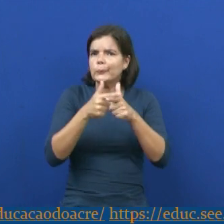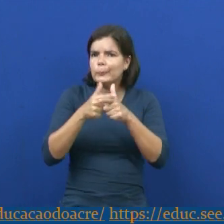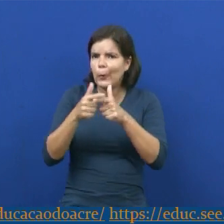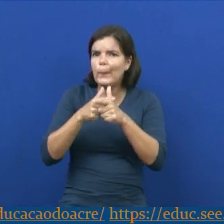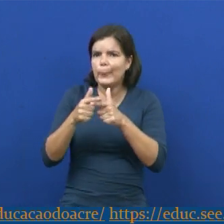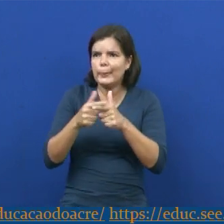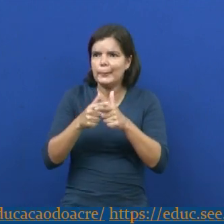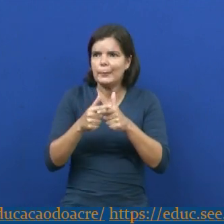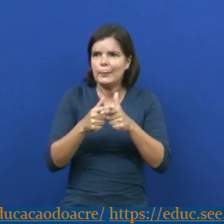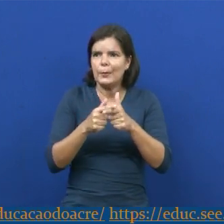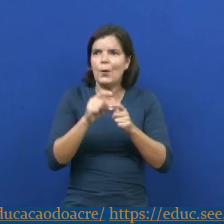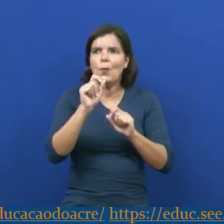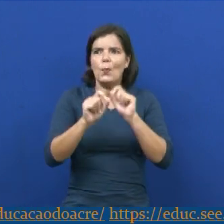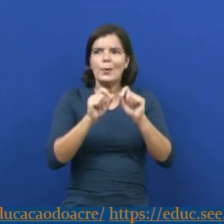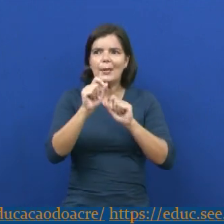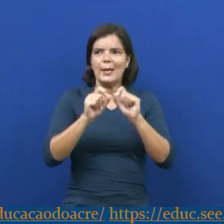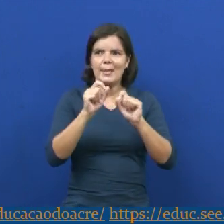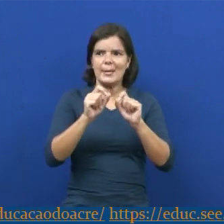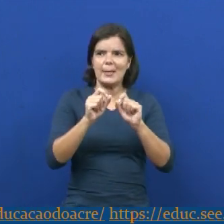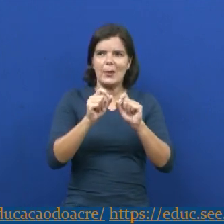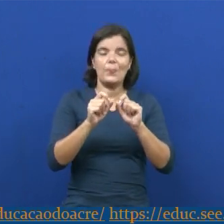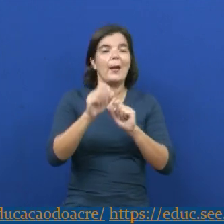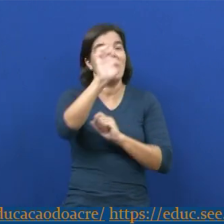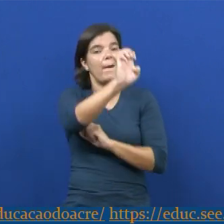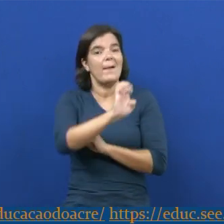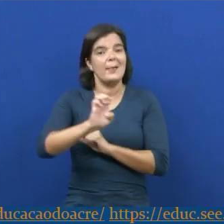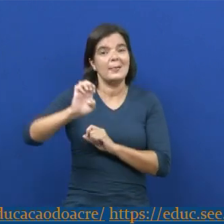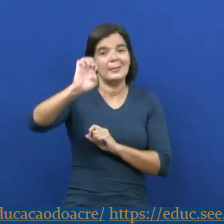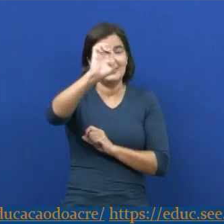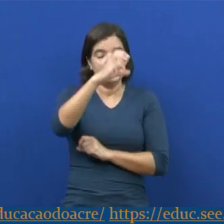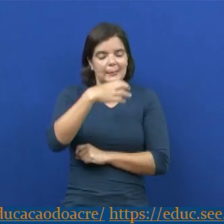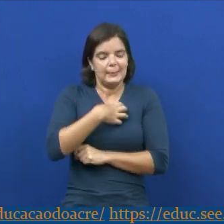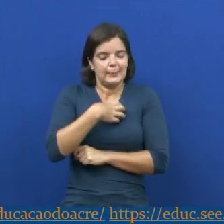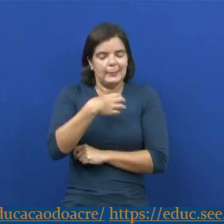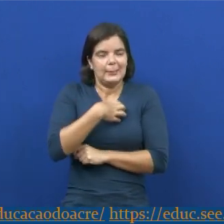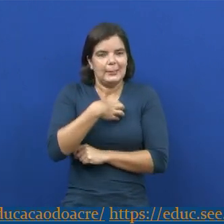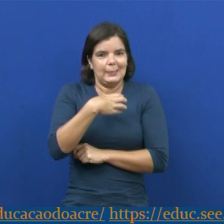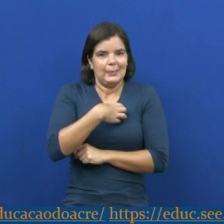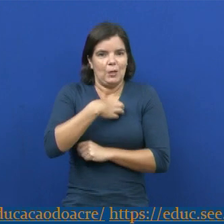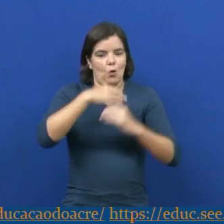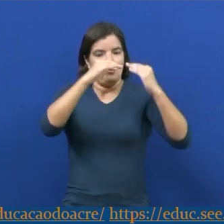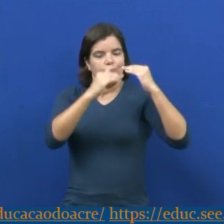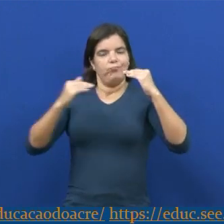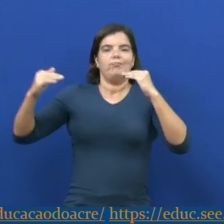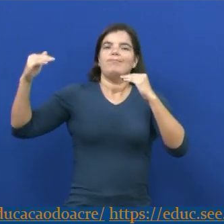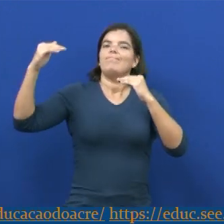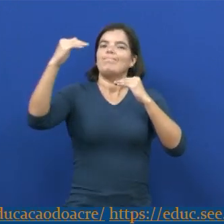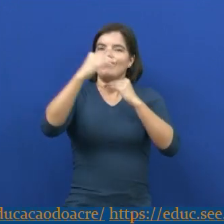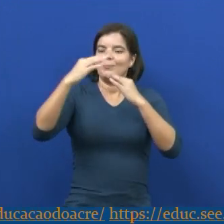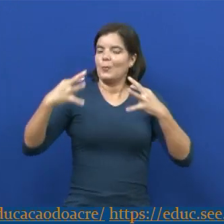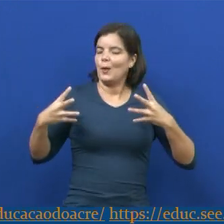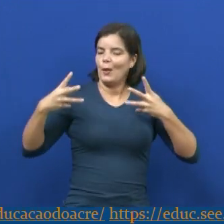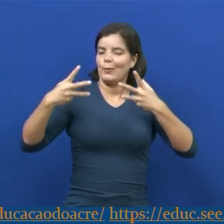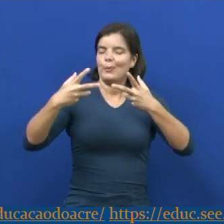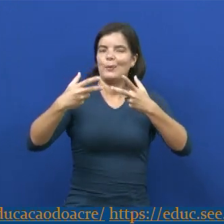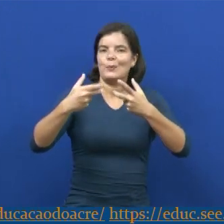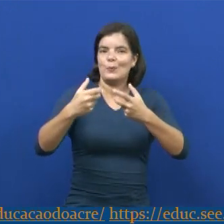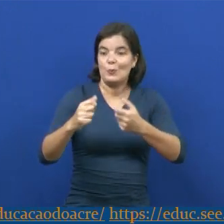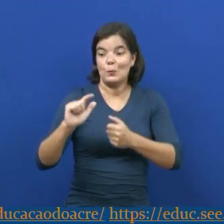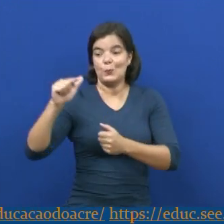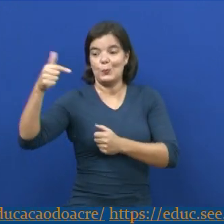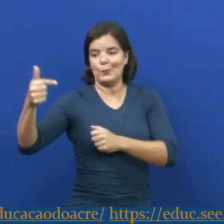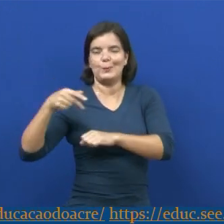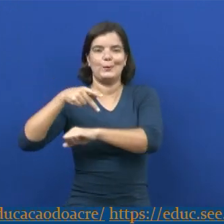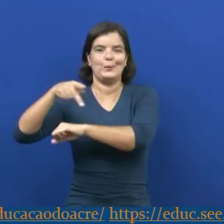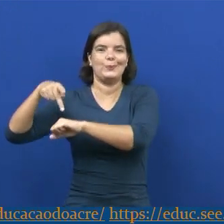temos o eurocentrismo, quando a Europa tinha um sentimento que era superior a todos os